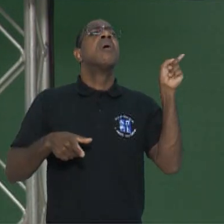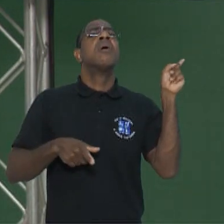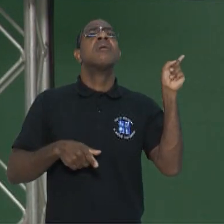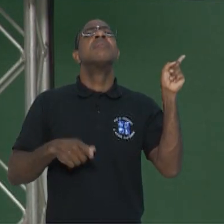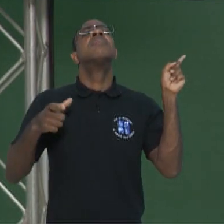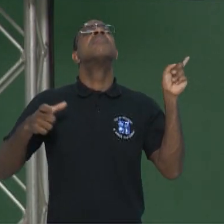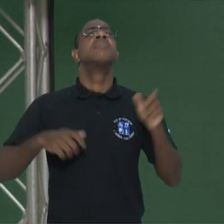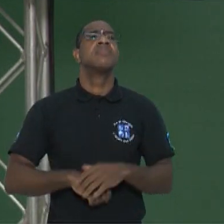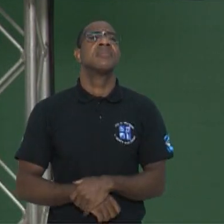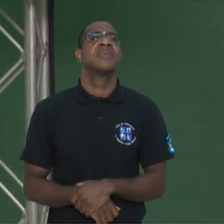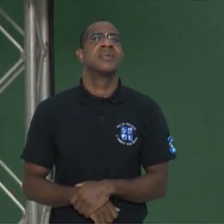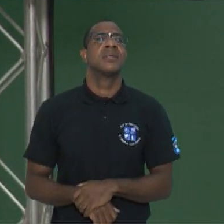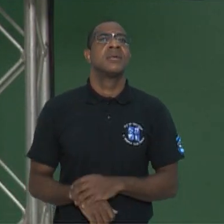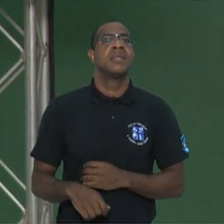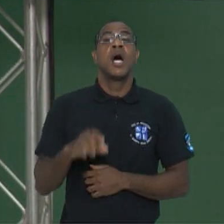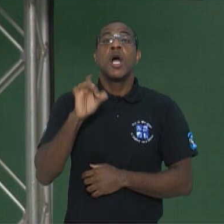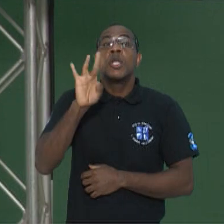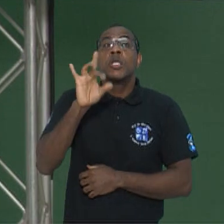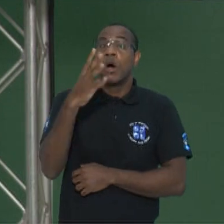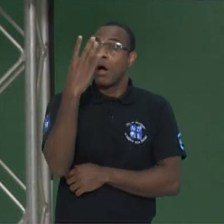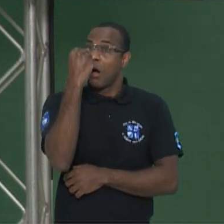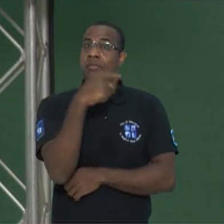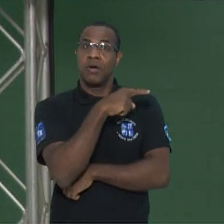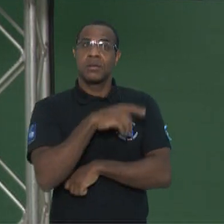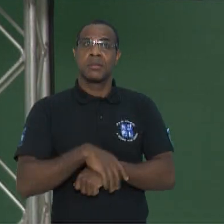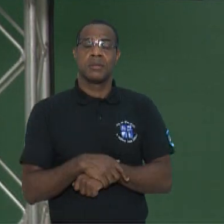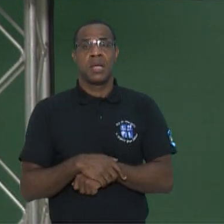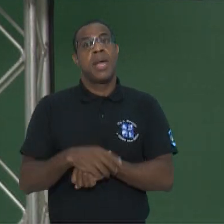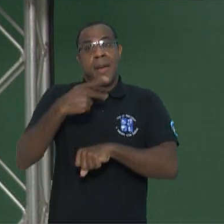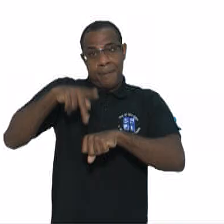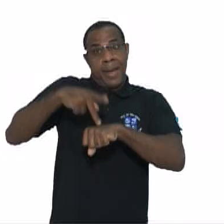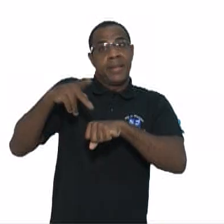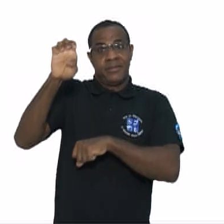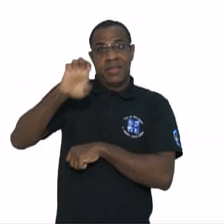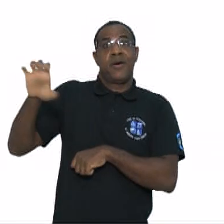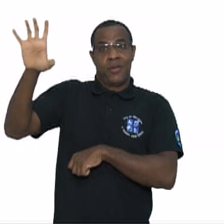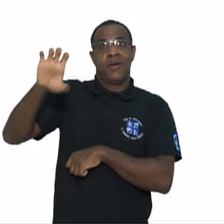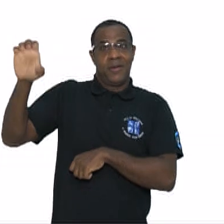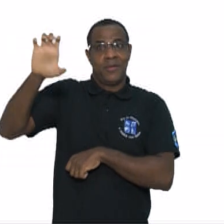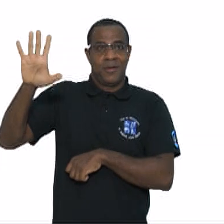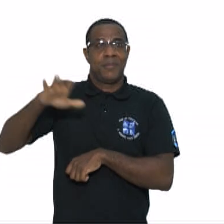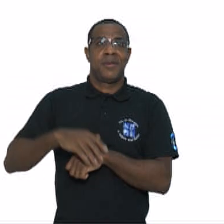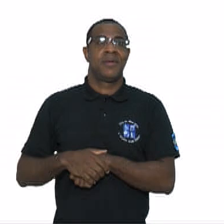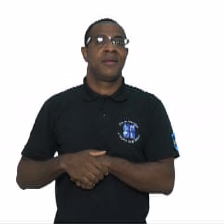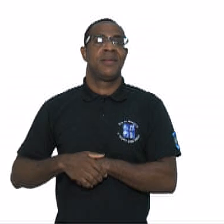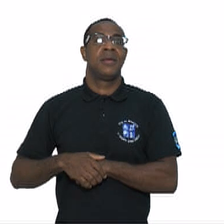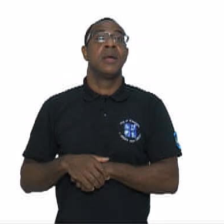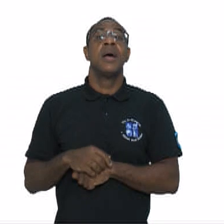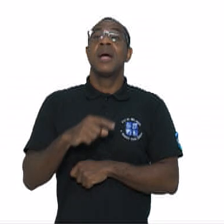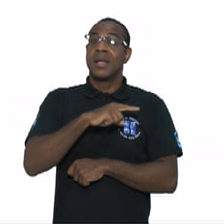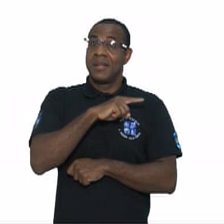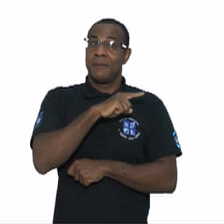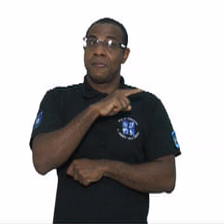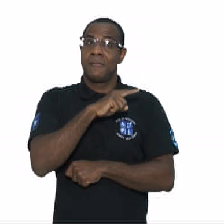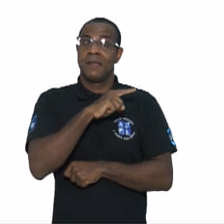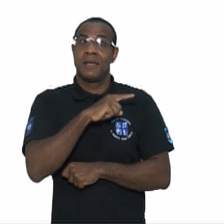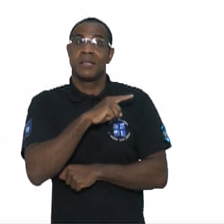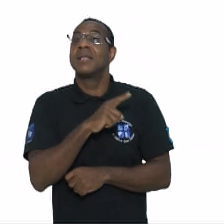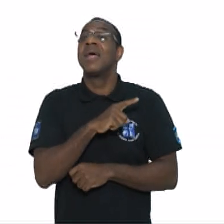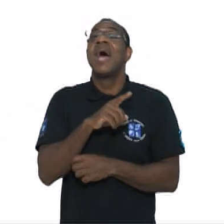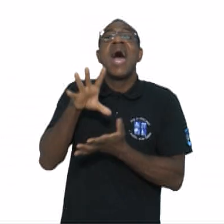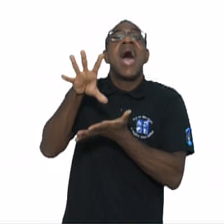momento ela ia dar uma ideia para nós que era de um país europeu. Mas, na verdade, elas são réplicas da Torre Eiffel